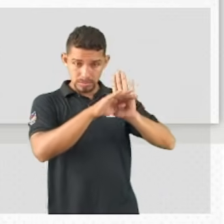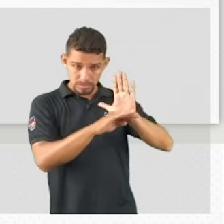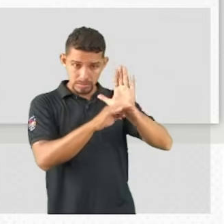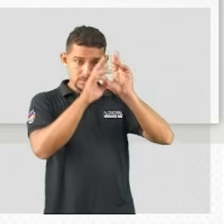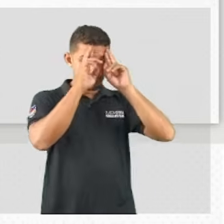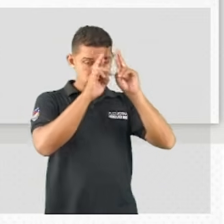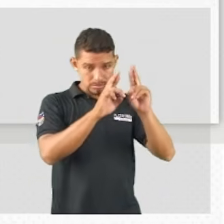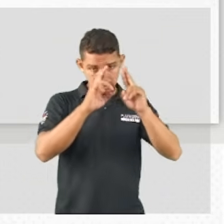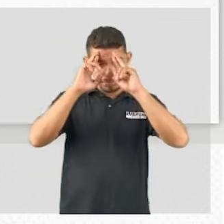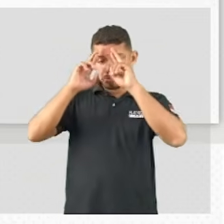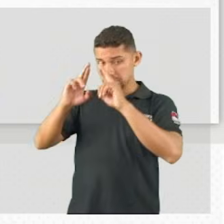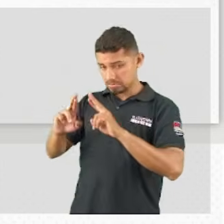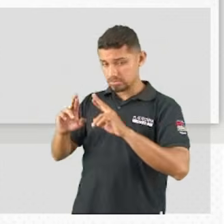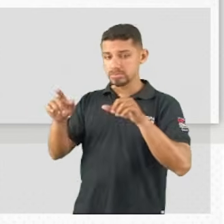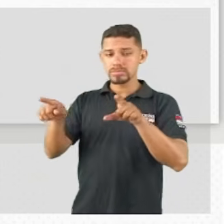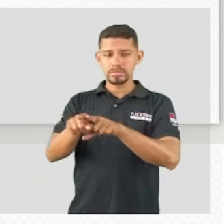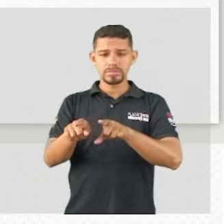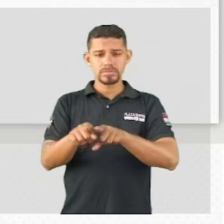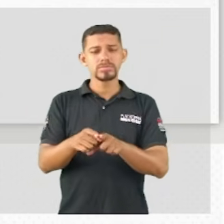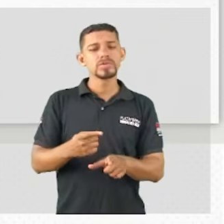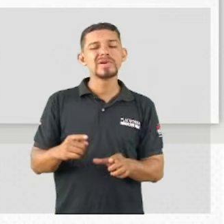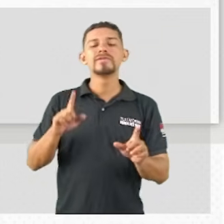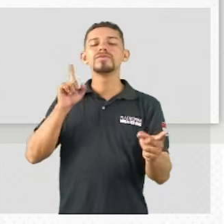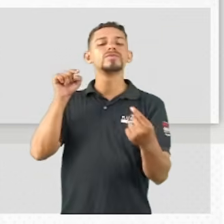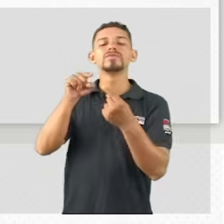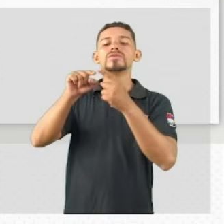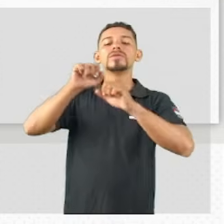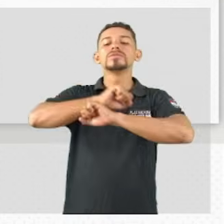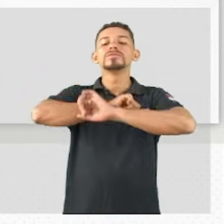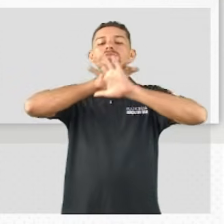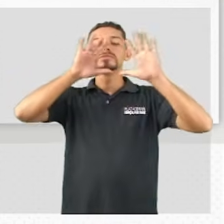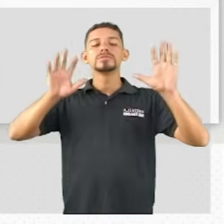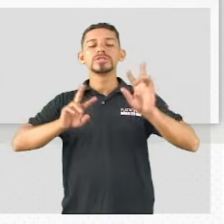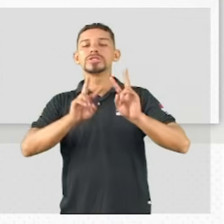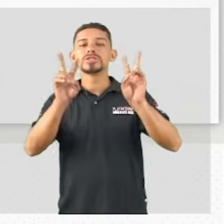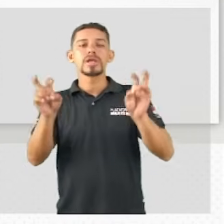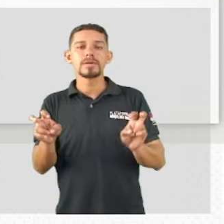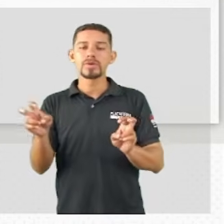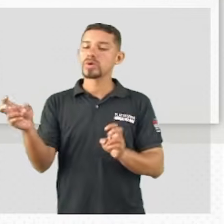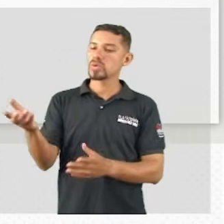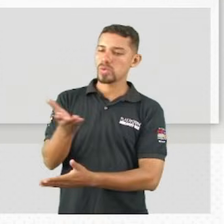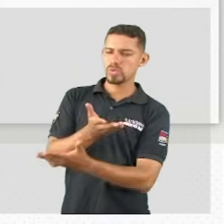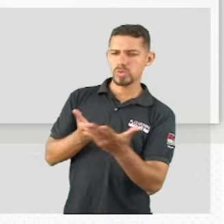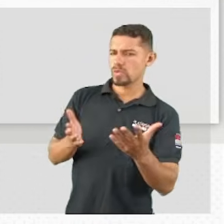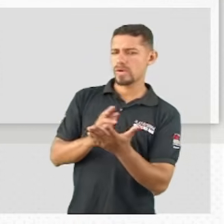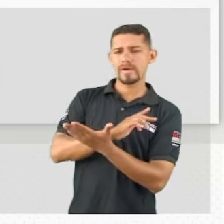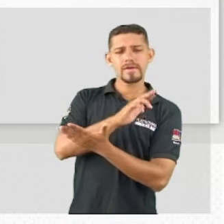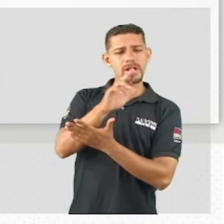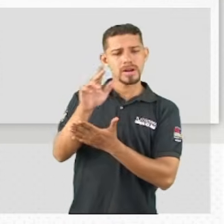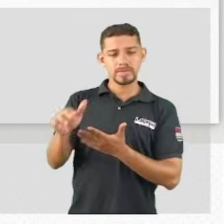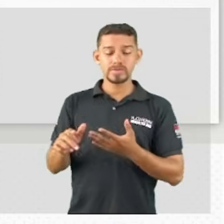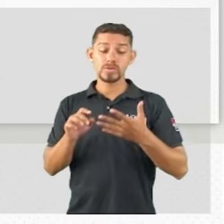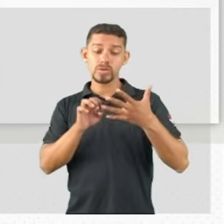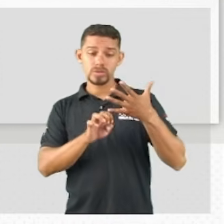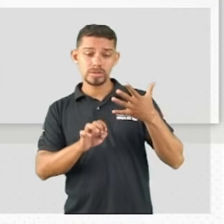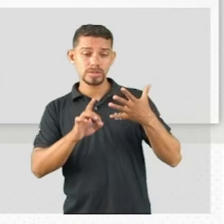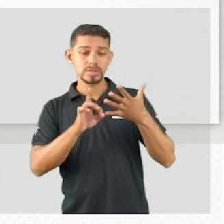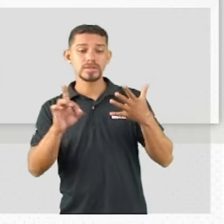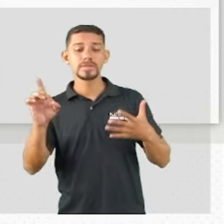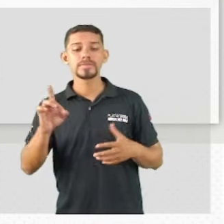regras estabelecidas, visando ao esclarecimento de temas controversos. Ou letra